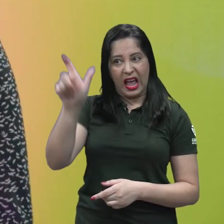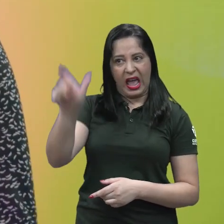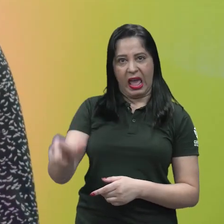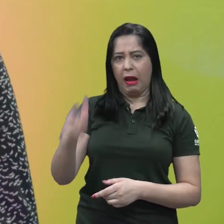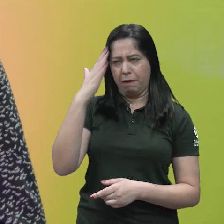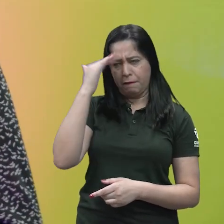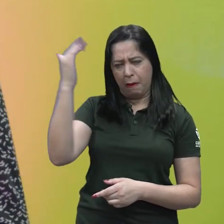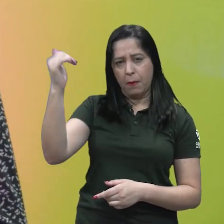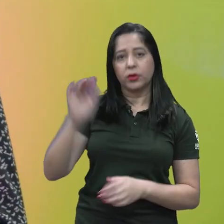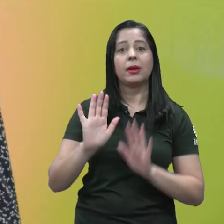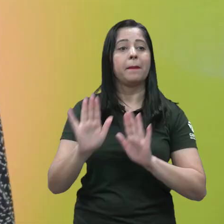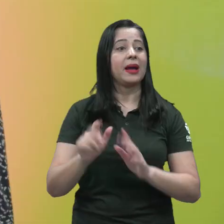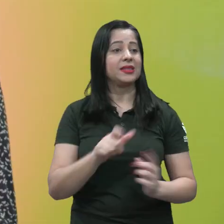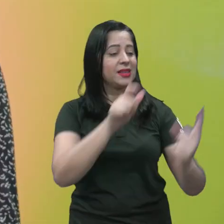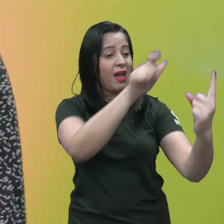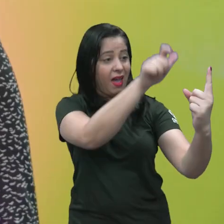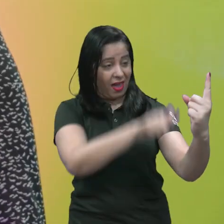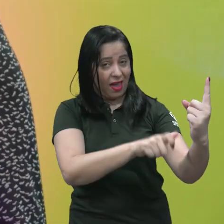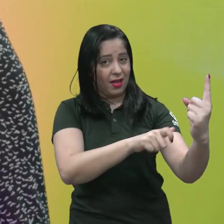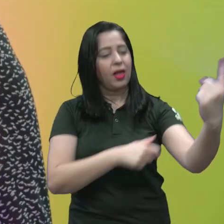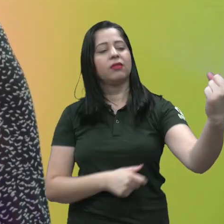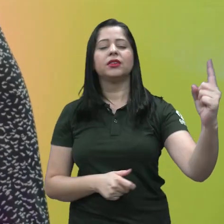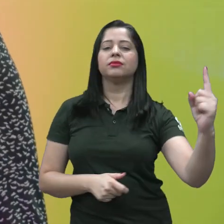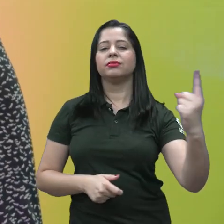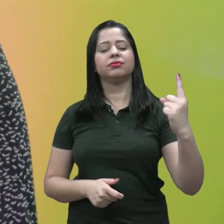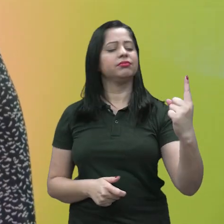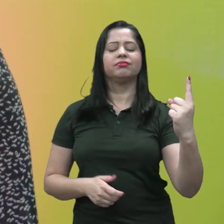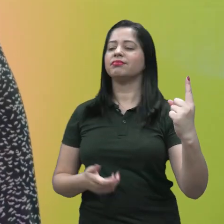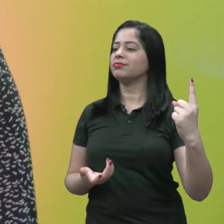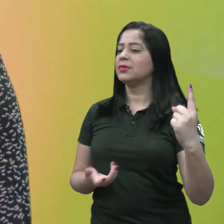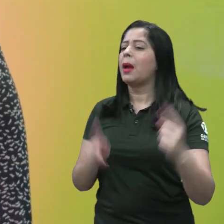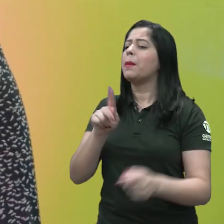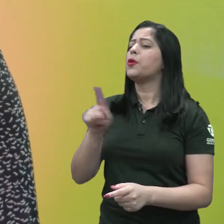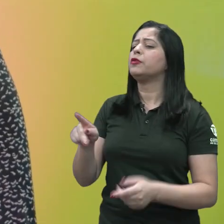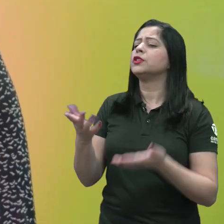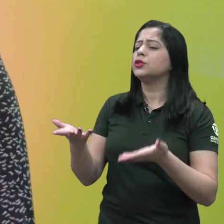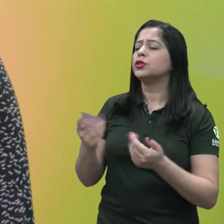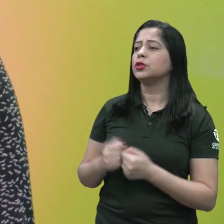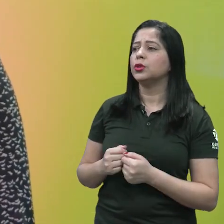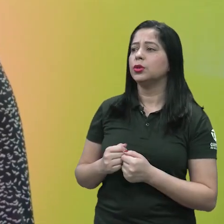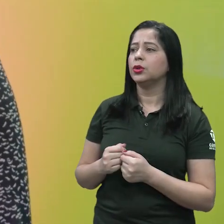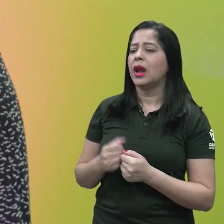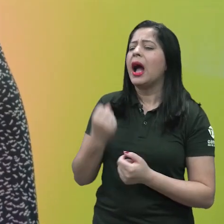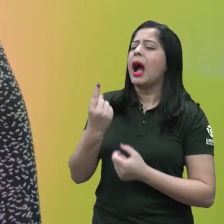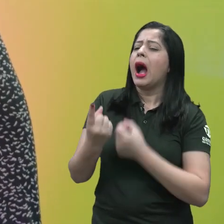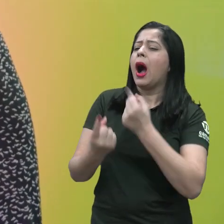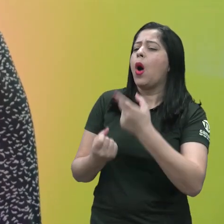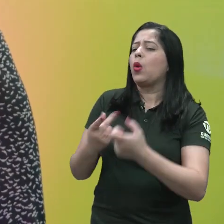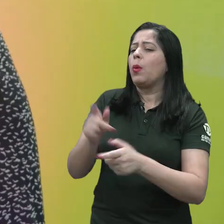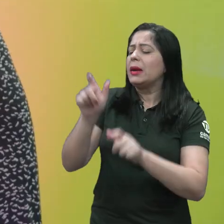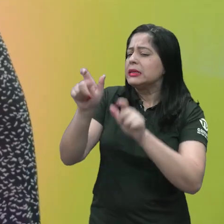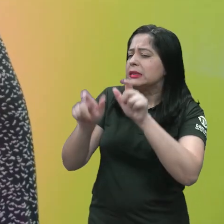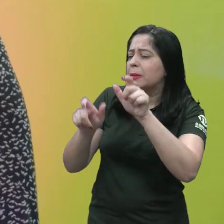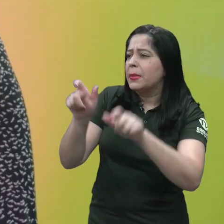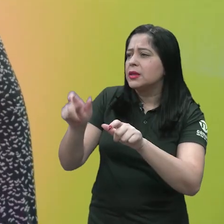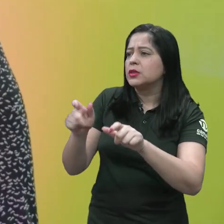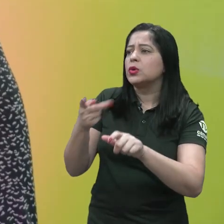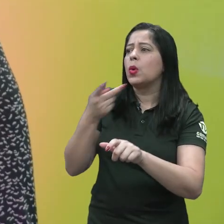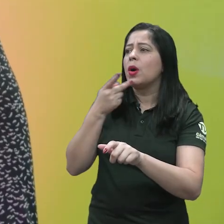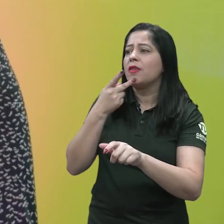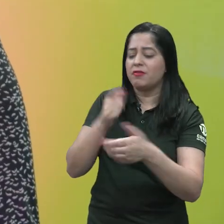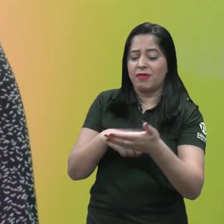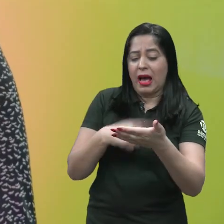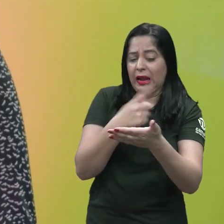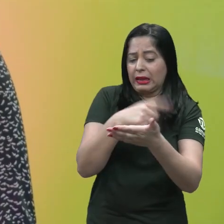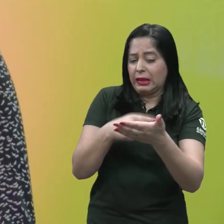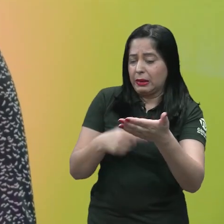escritora brasileira, a Maria me chegou com esse caderno e falou assim: professora, algumas pessoas me falam que o que eu tenho